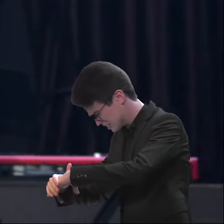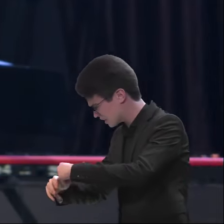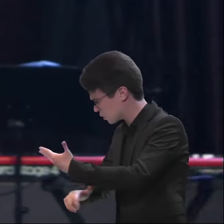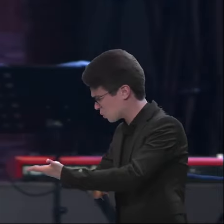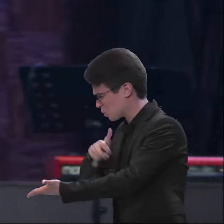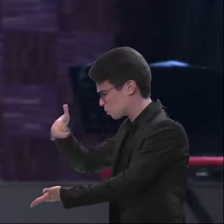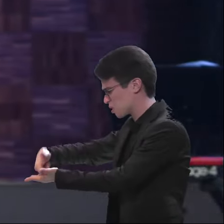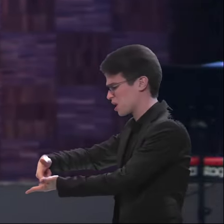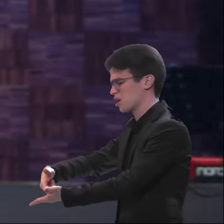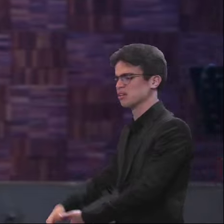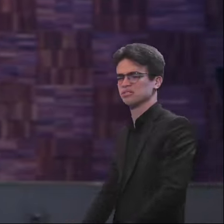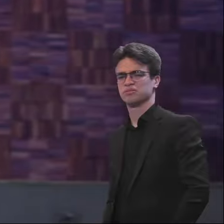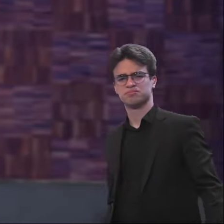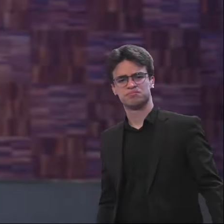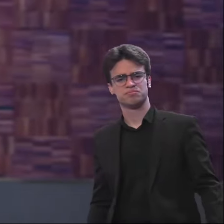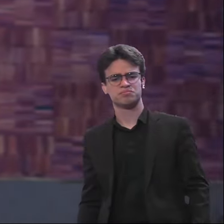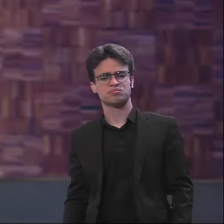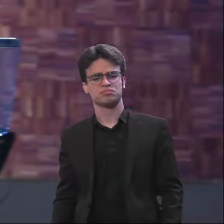Josué,